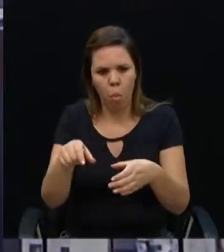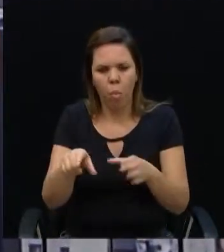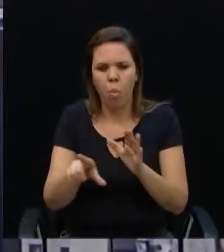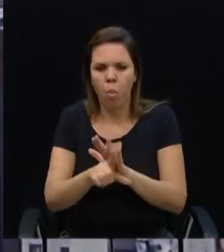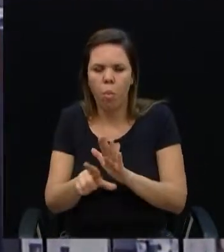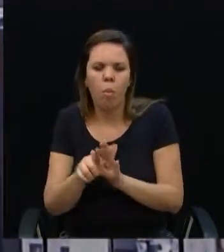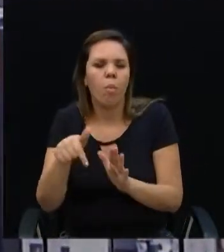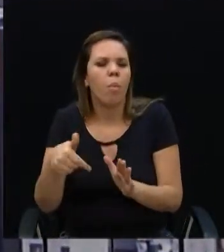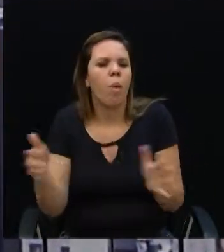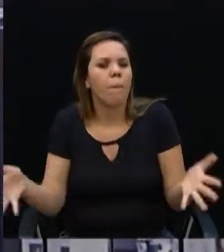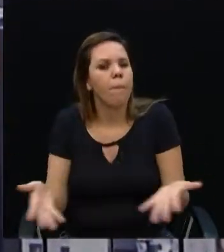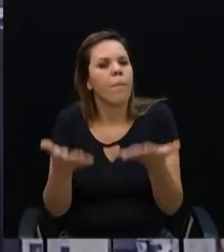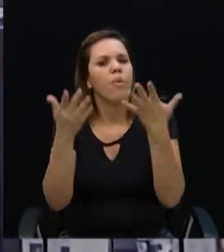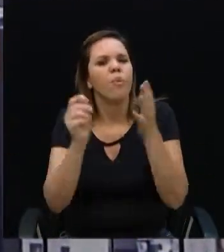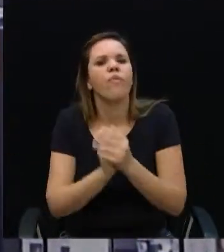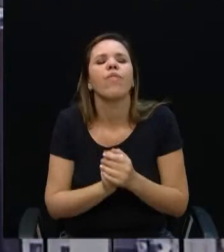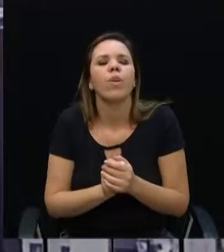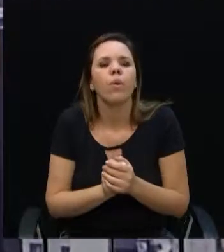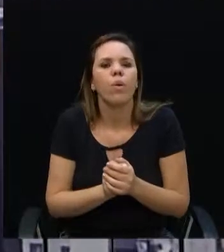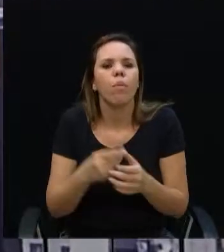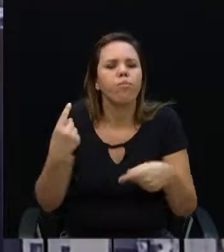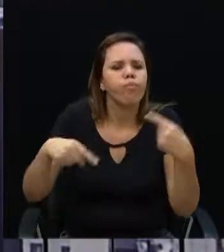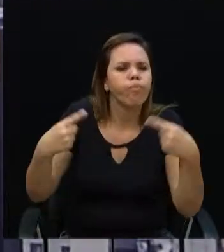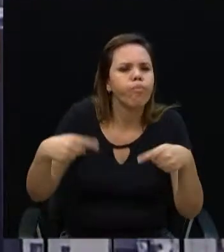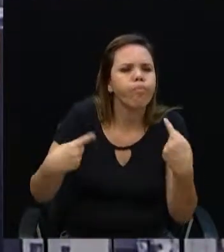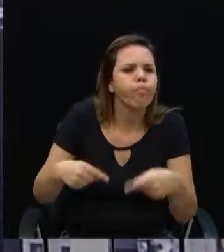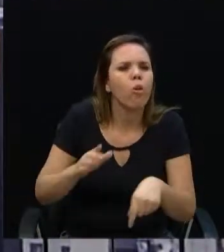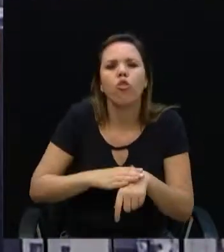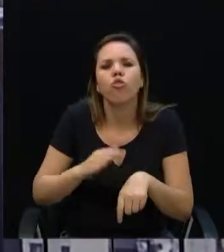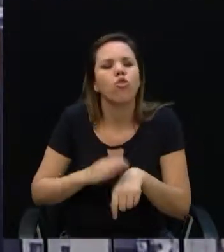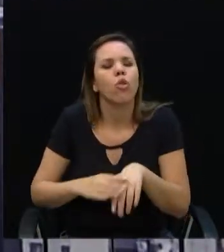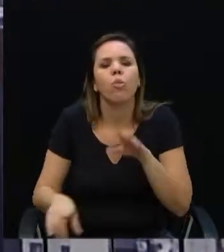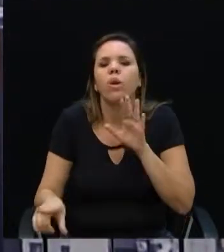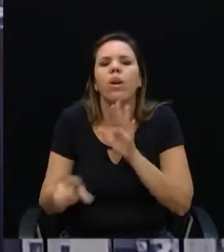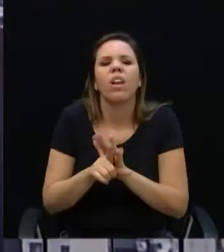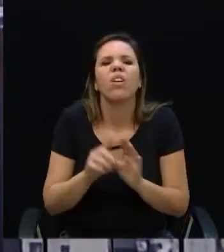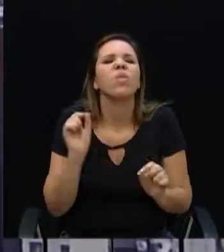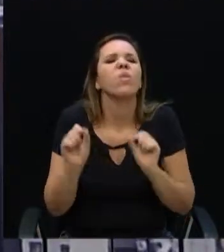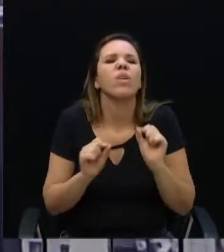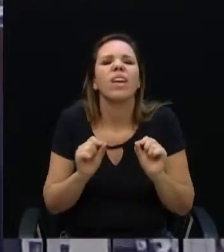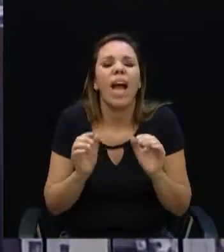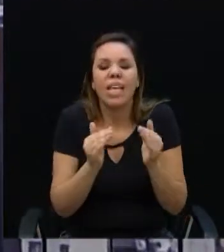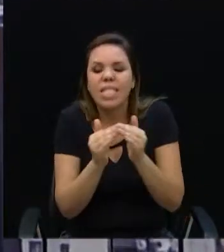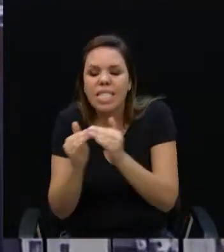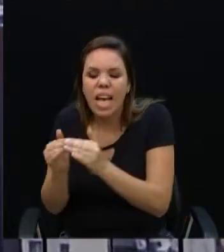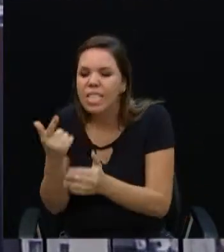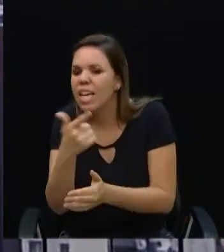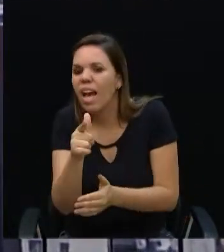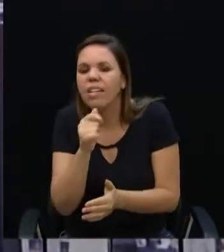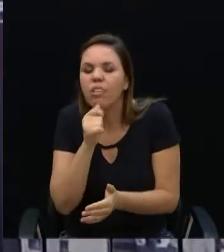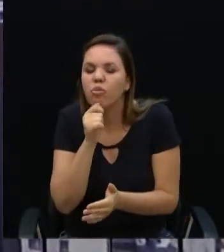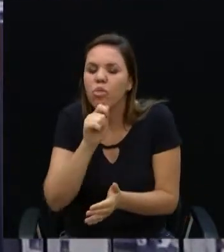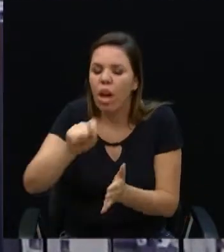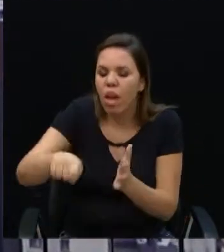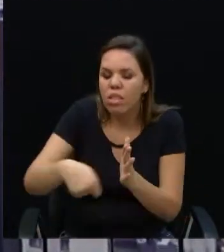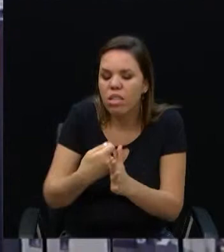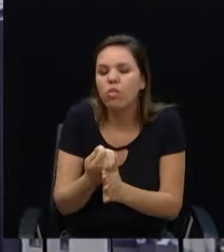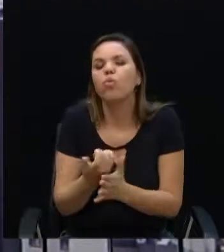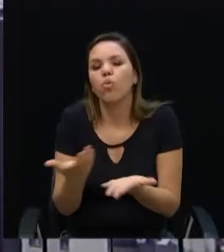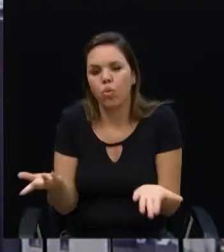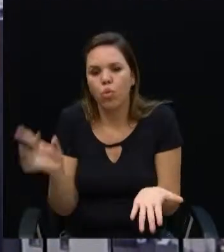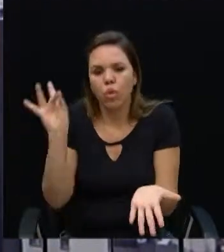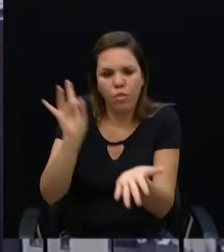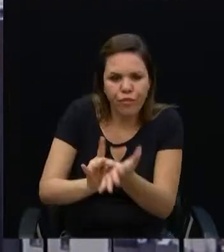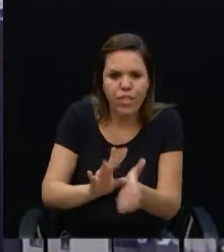Câmara promoveu uma audiência pública para debater a Lei do Puxadinho. De acordo com o Executivo,